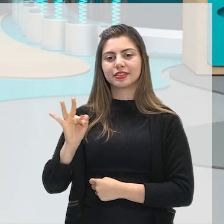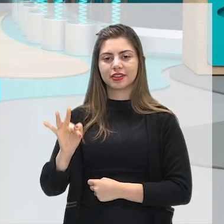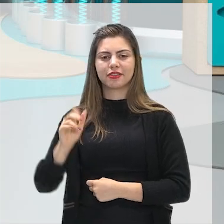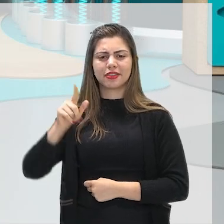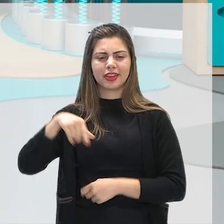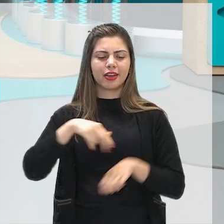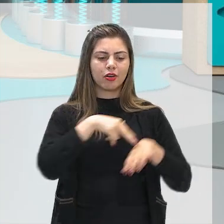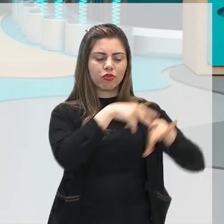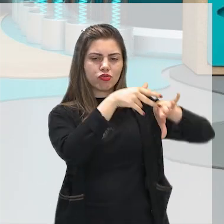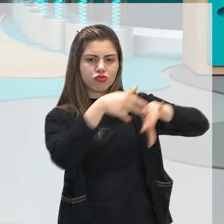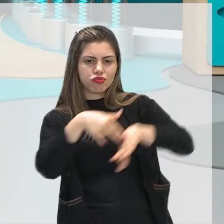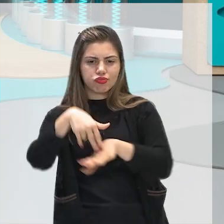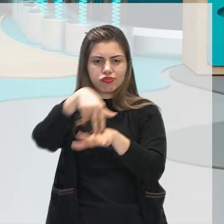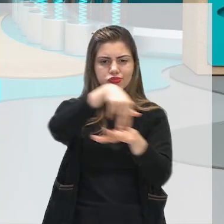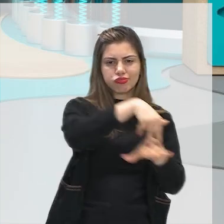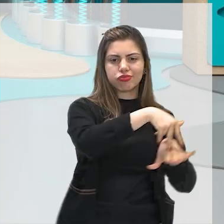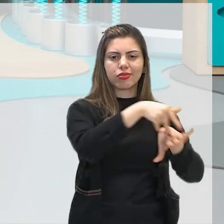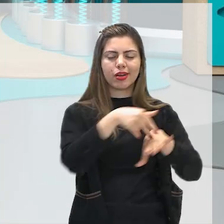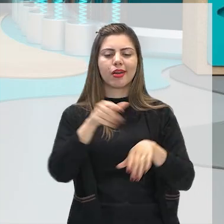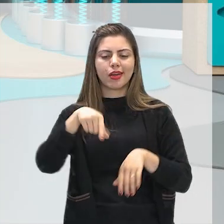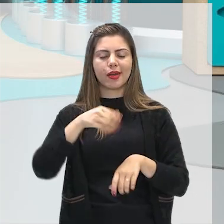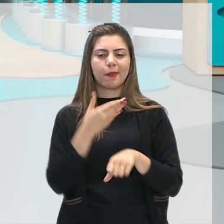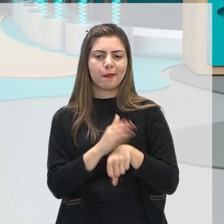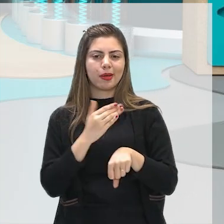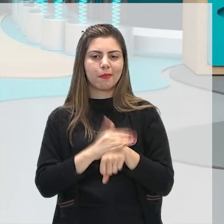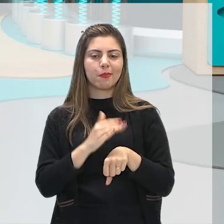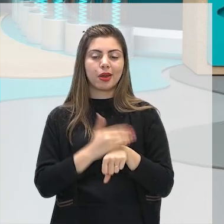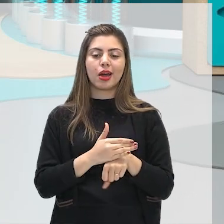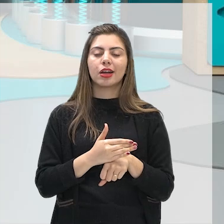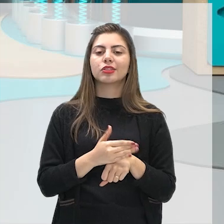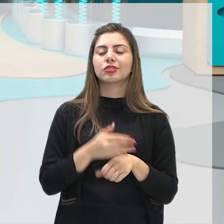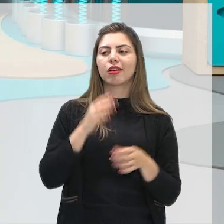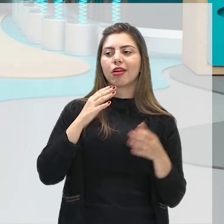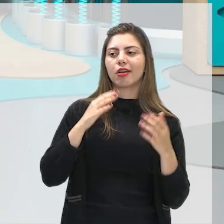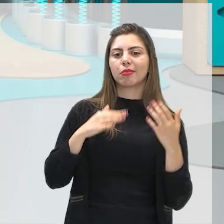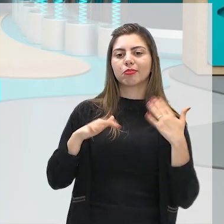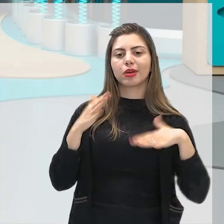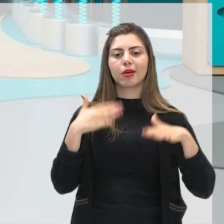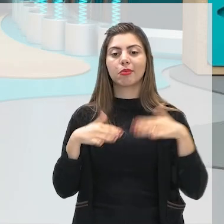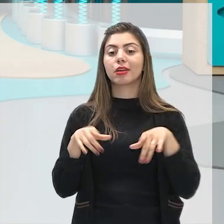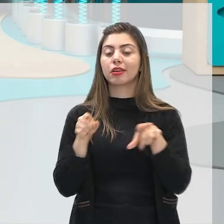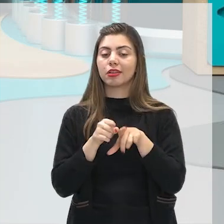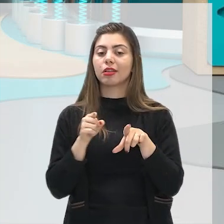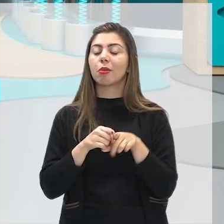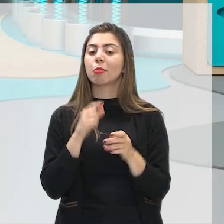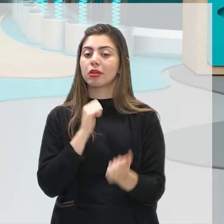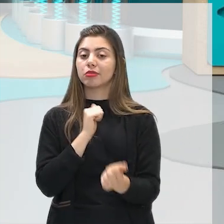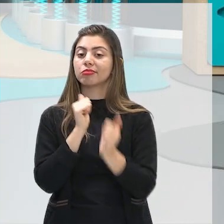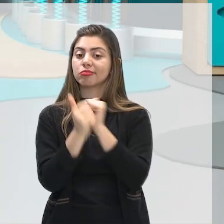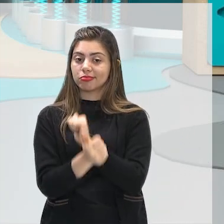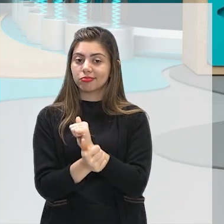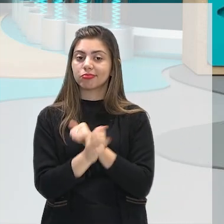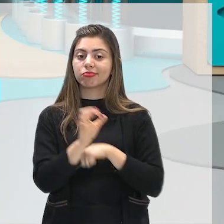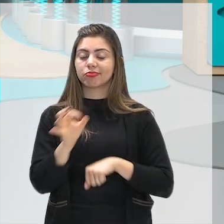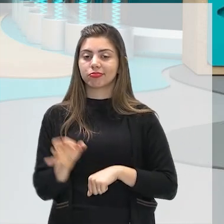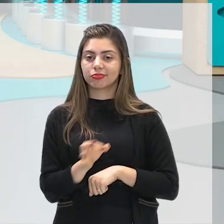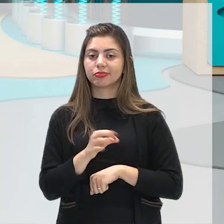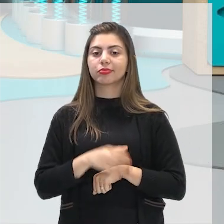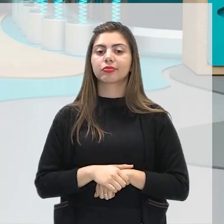prática corporal de aventura também, tanto de lazer quanto esportiva, certo?